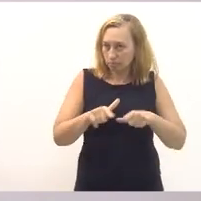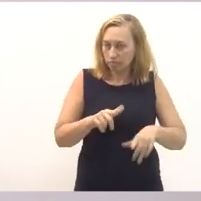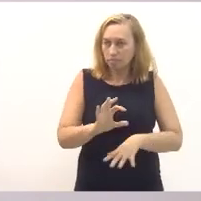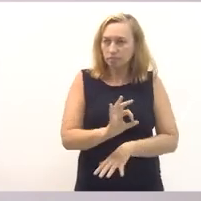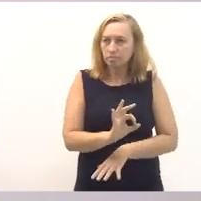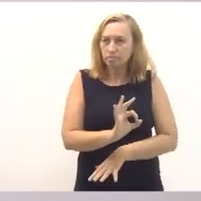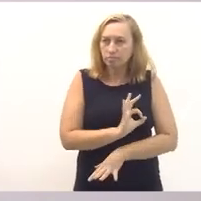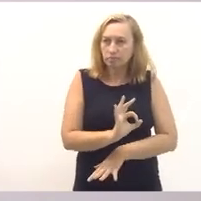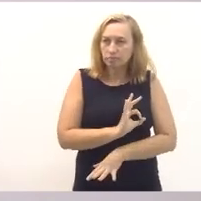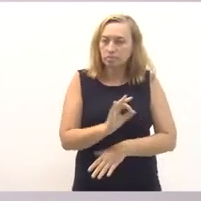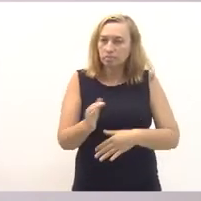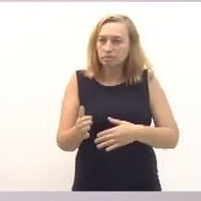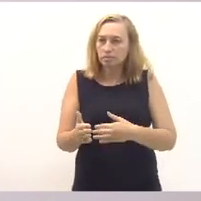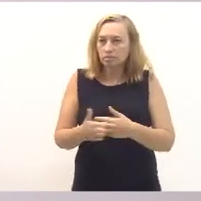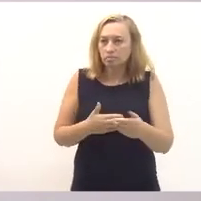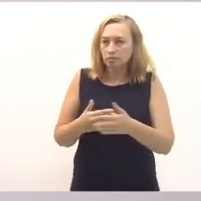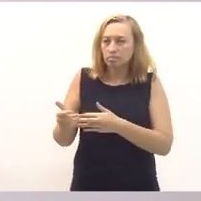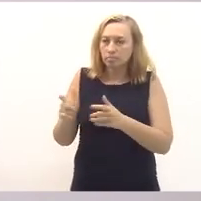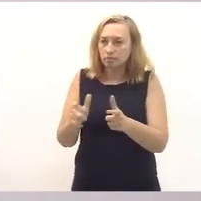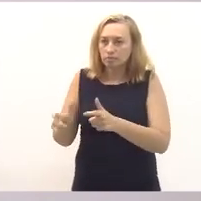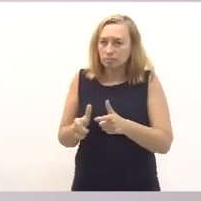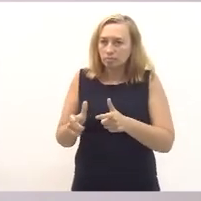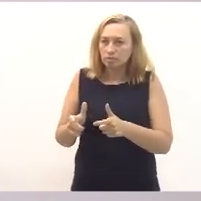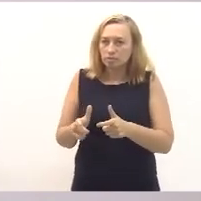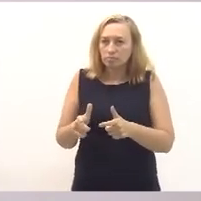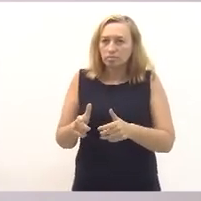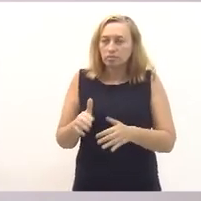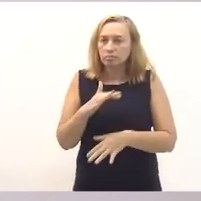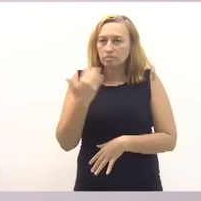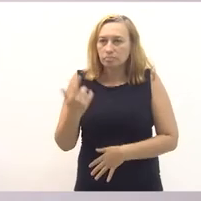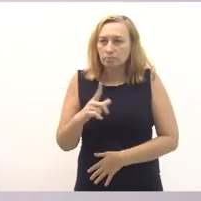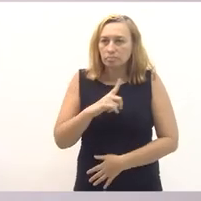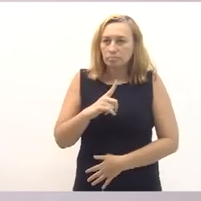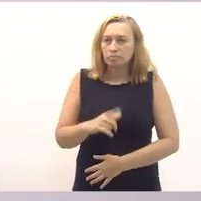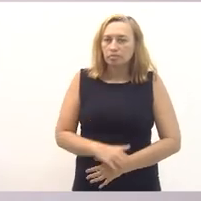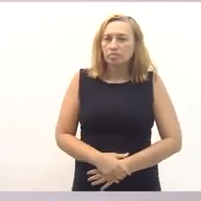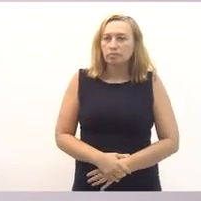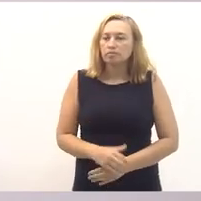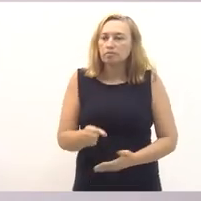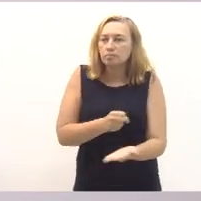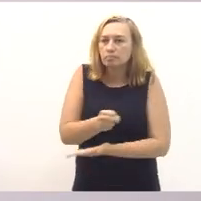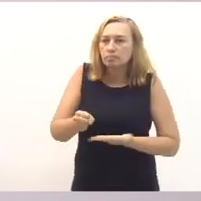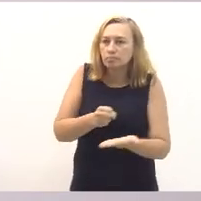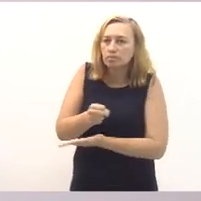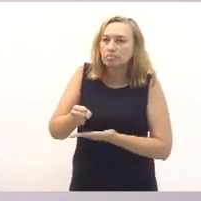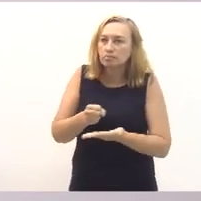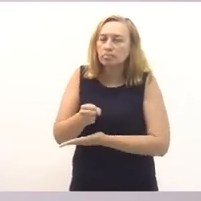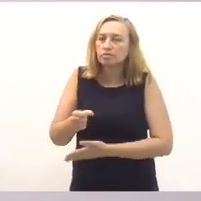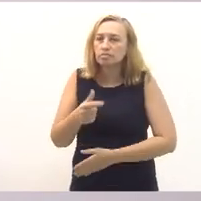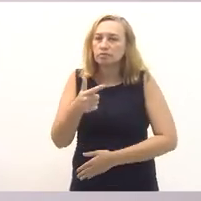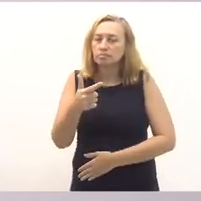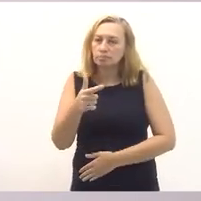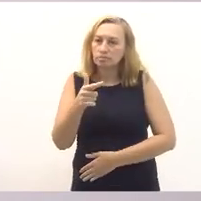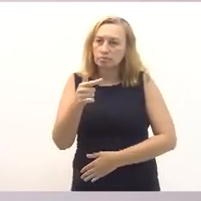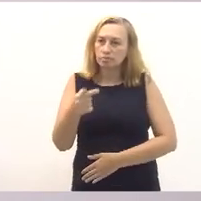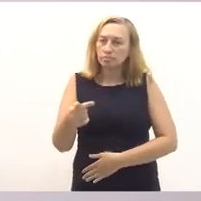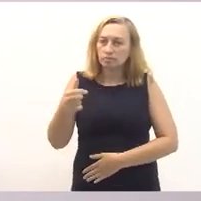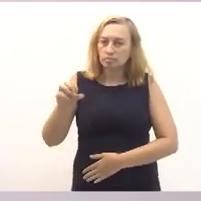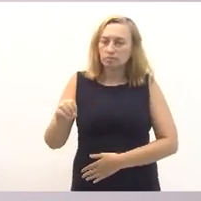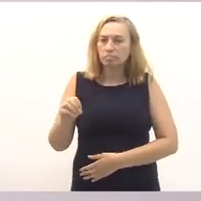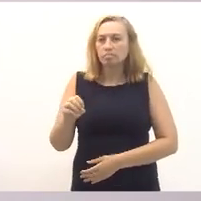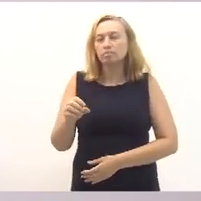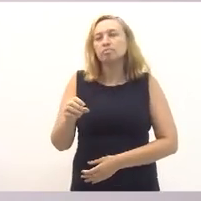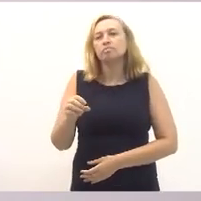determinado local fez determinada a vítima e muito isso se baseando na súmula 70 do STJ do